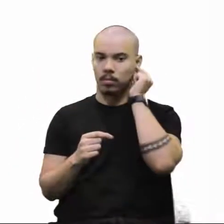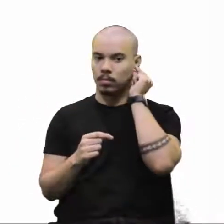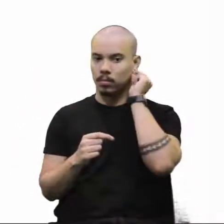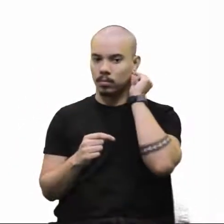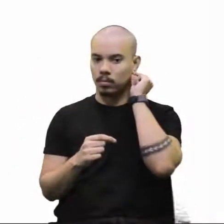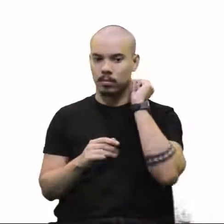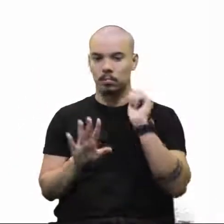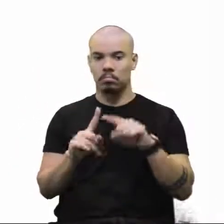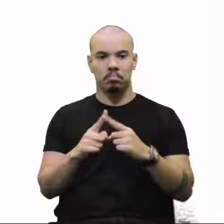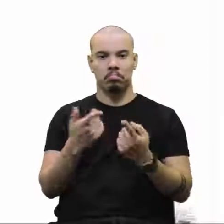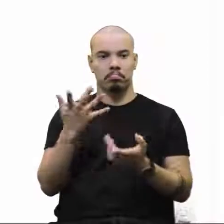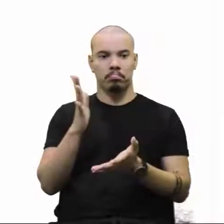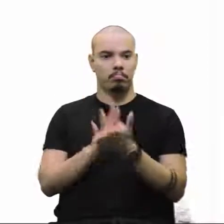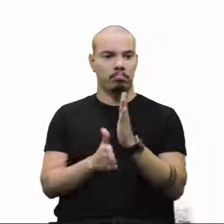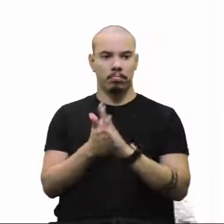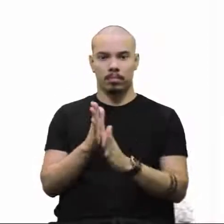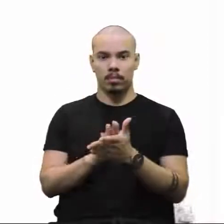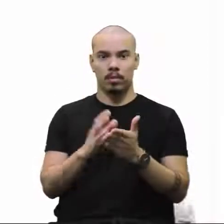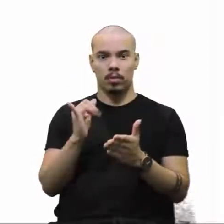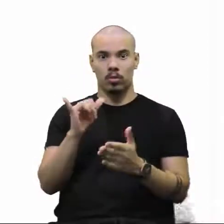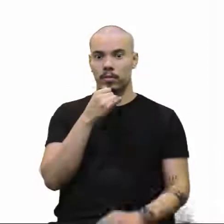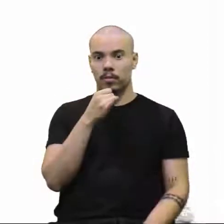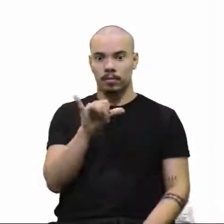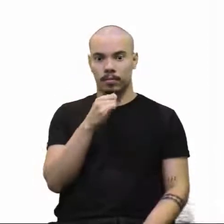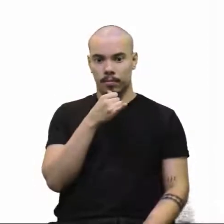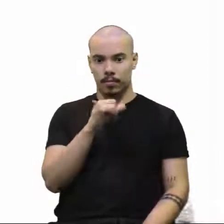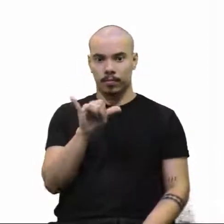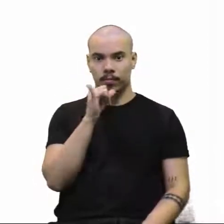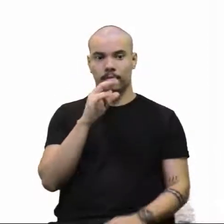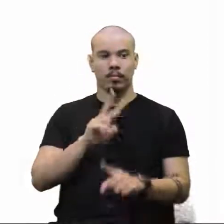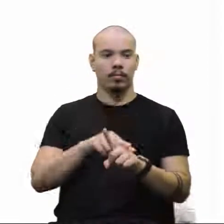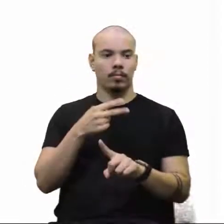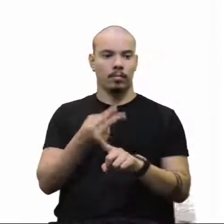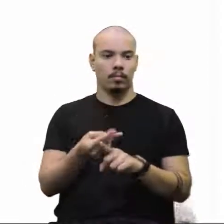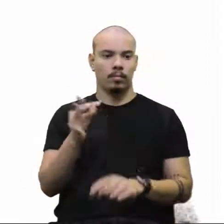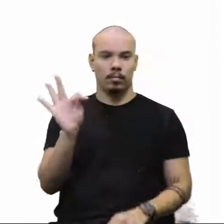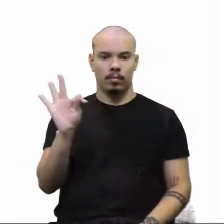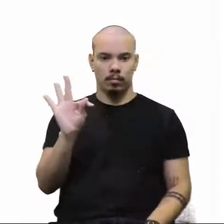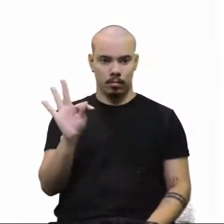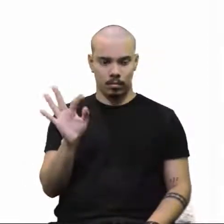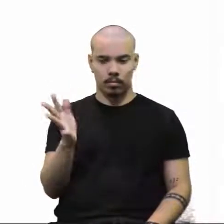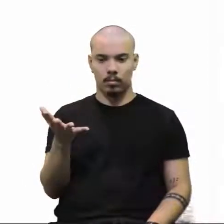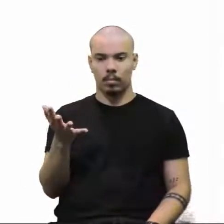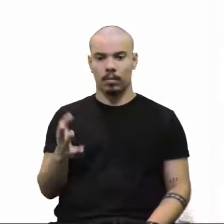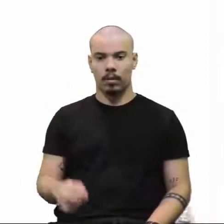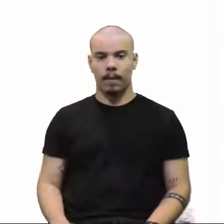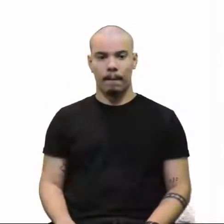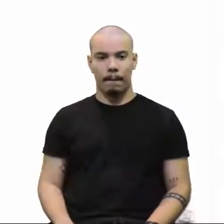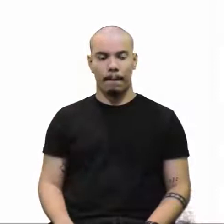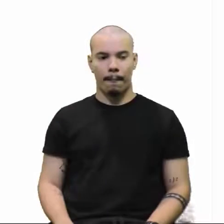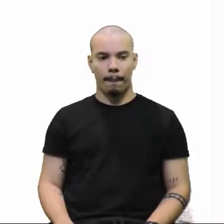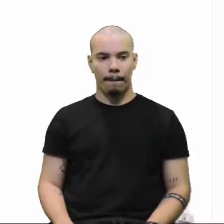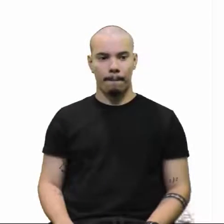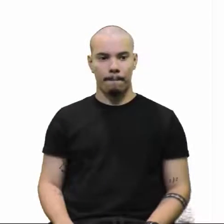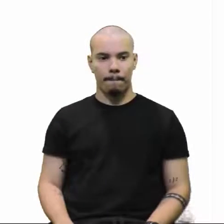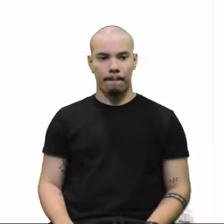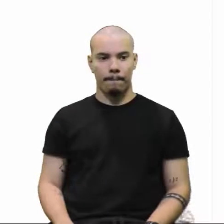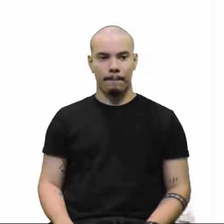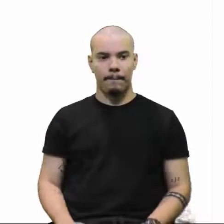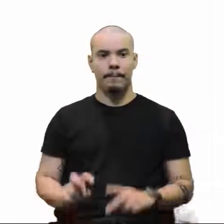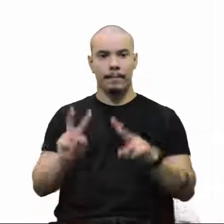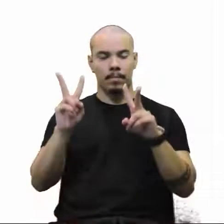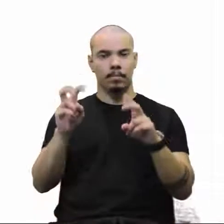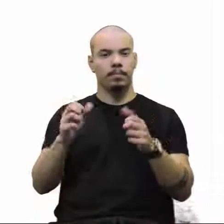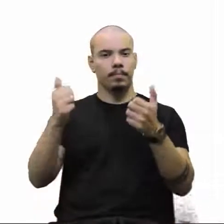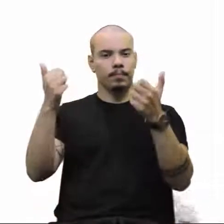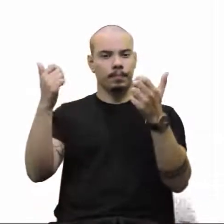mas não tem nada a ver. Só vai aumentar a tensão aí, né, Mac? Isso. Associadas em série. Continuando, respeito ao